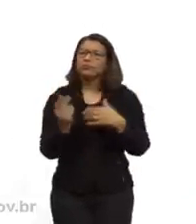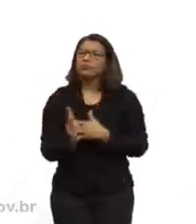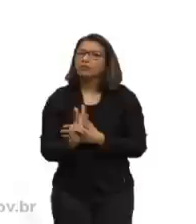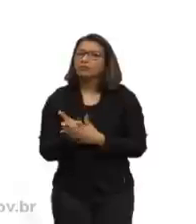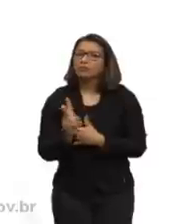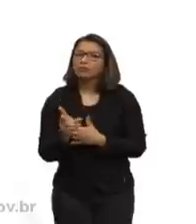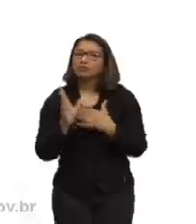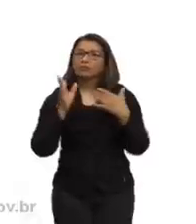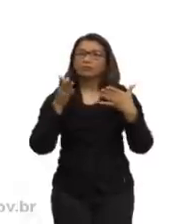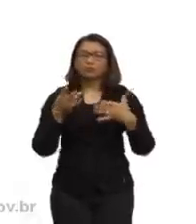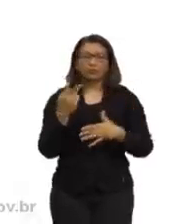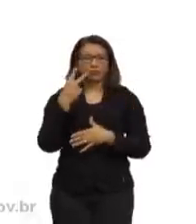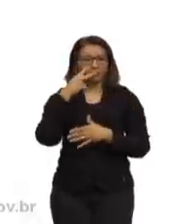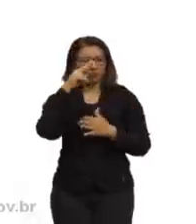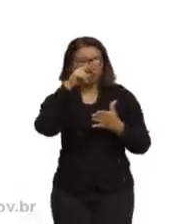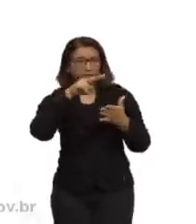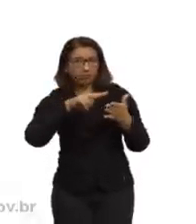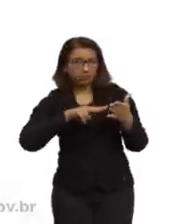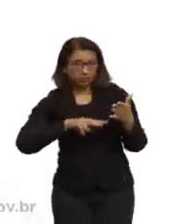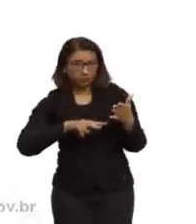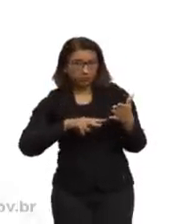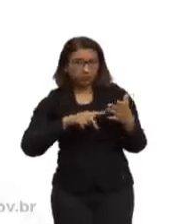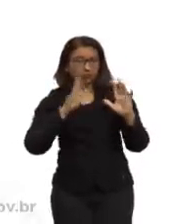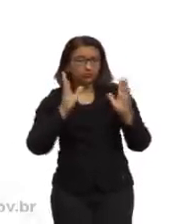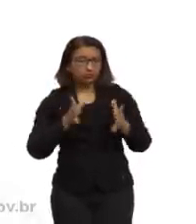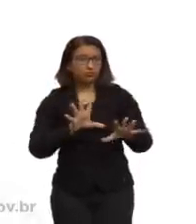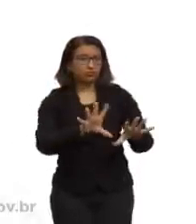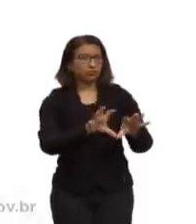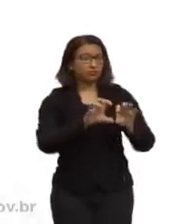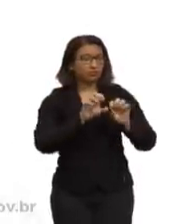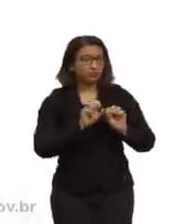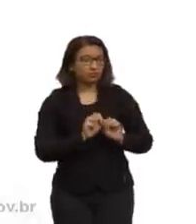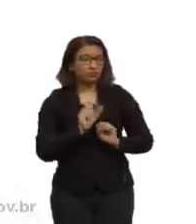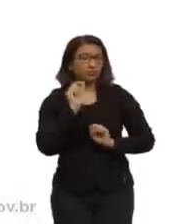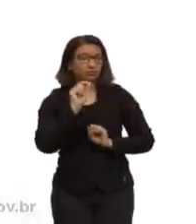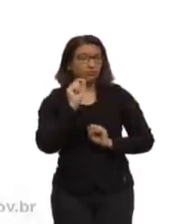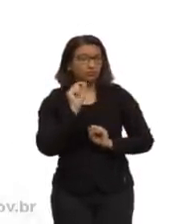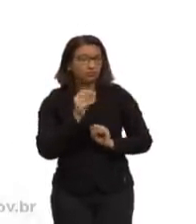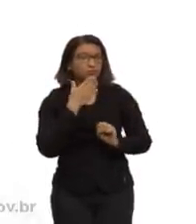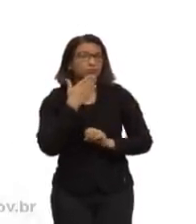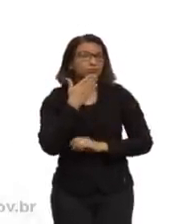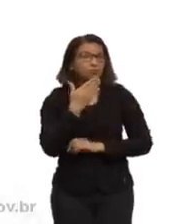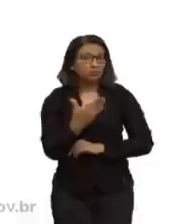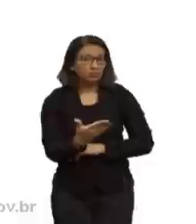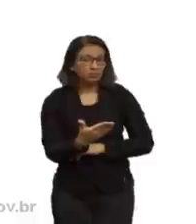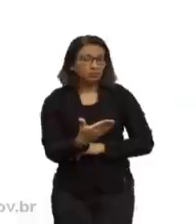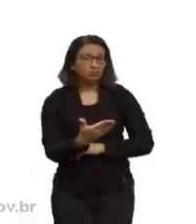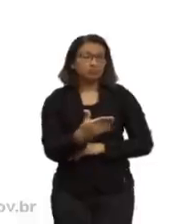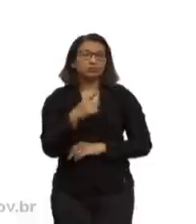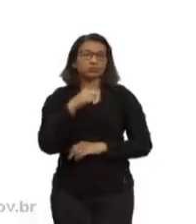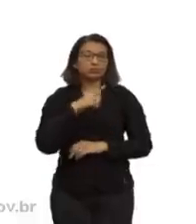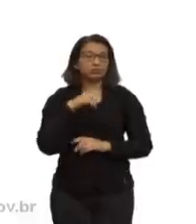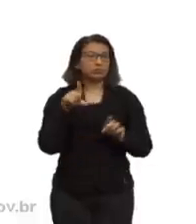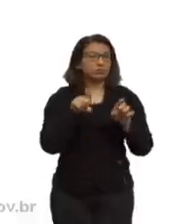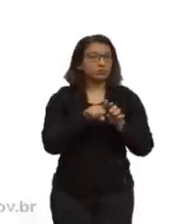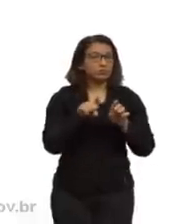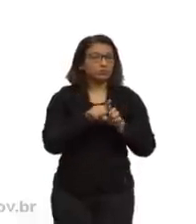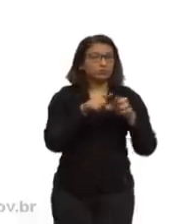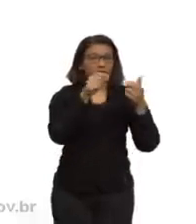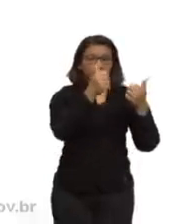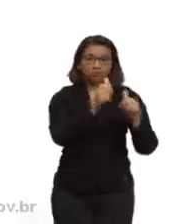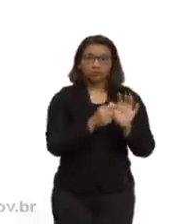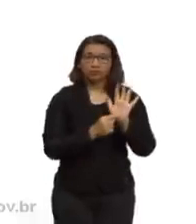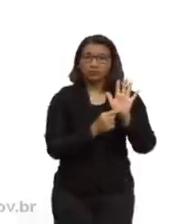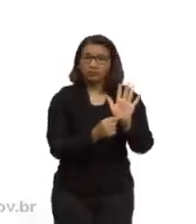lemos, né? Nós já nos apropriamos do que está escrito. Então, nós já temos o desenho também, que é